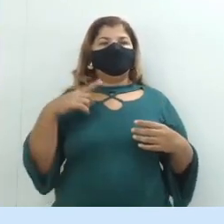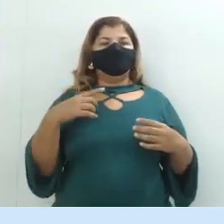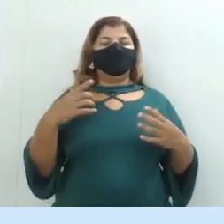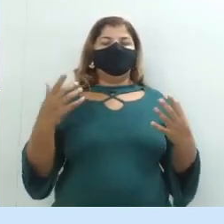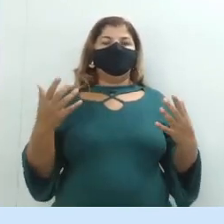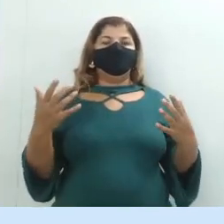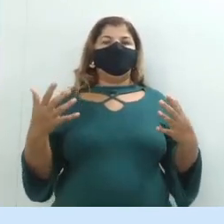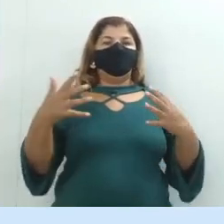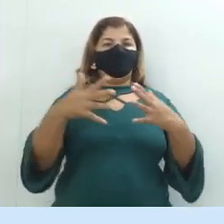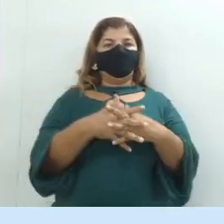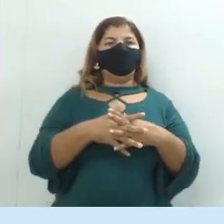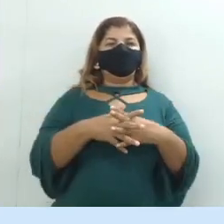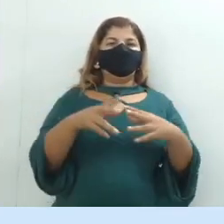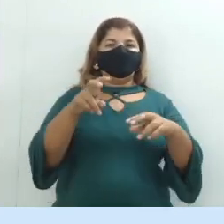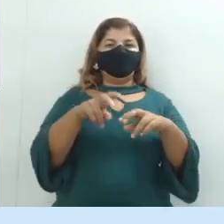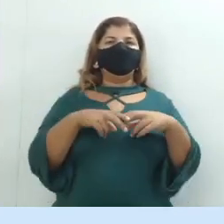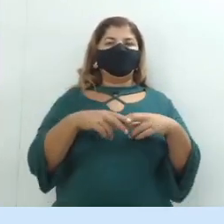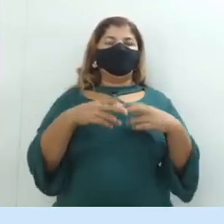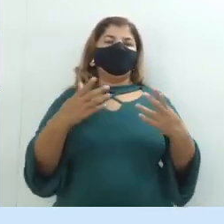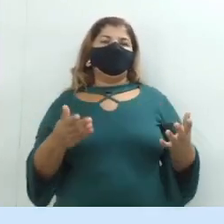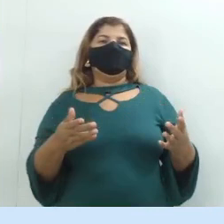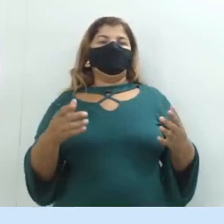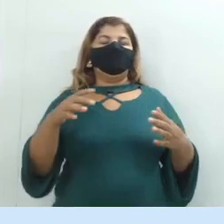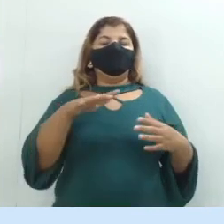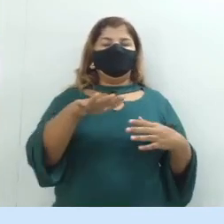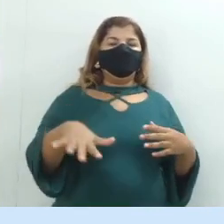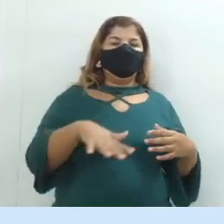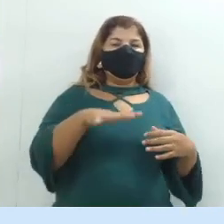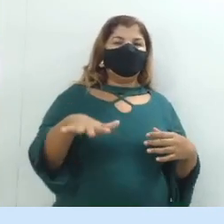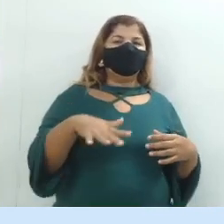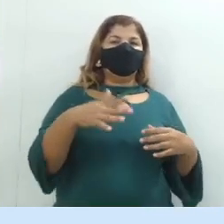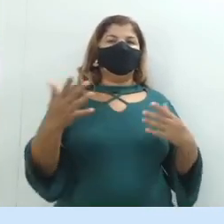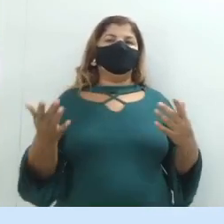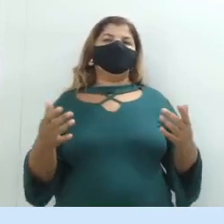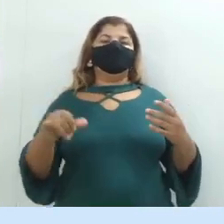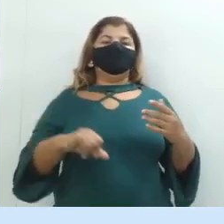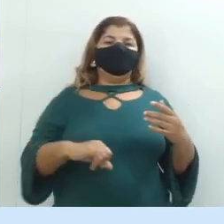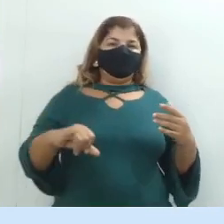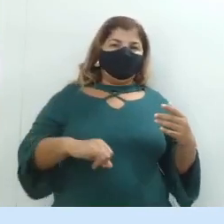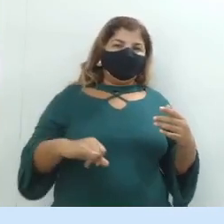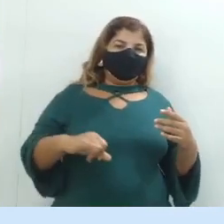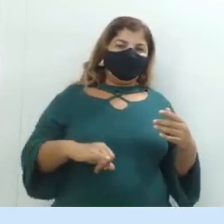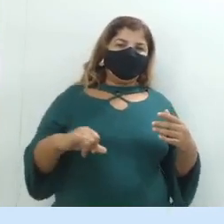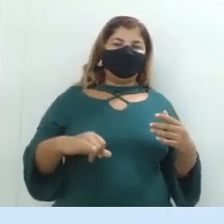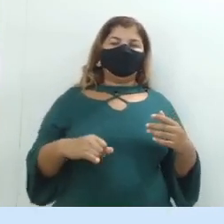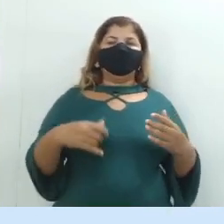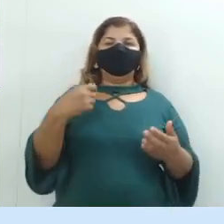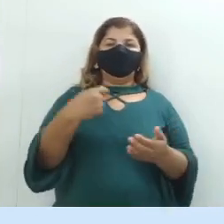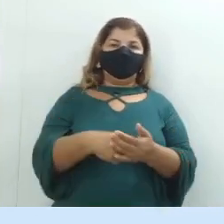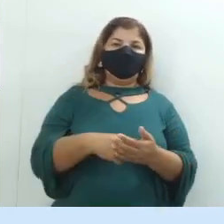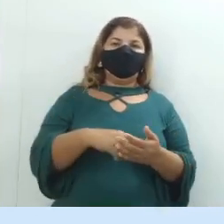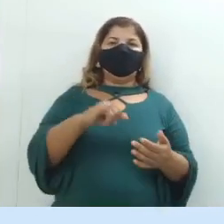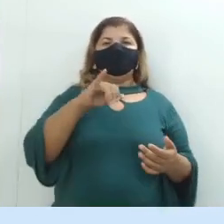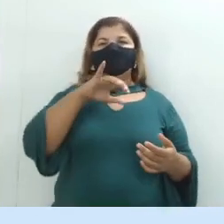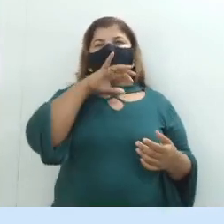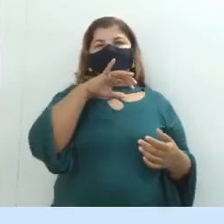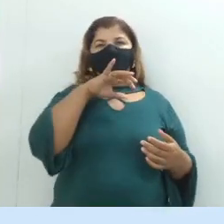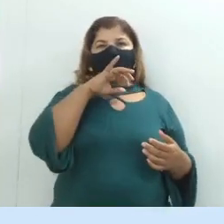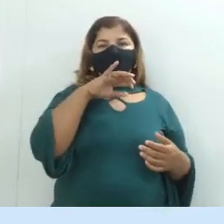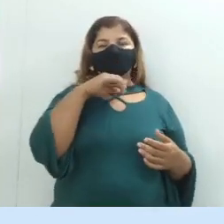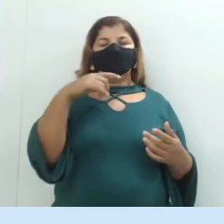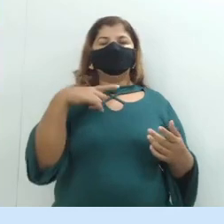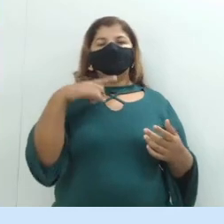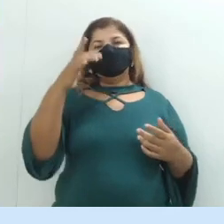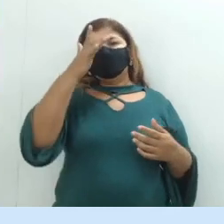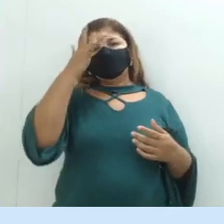conflito justamente por causa disso. Ele está vendo a população, né, sofrida, pagando cada vez mais. Ele está vendo as